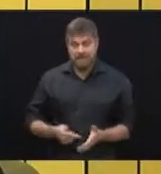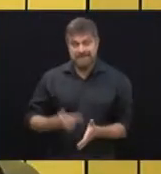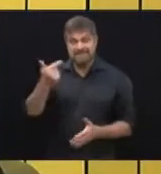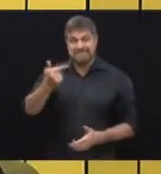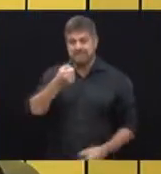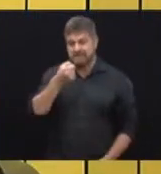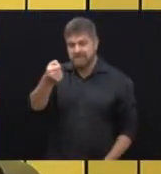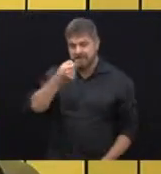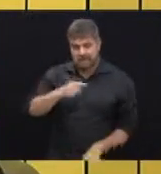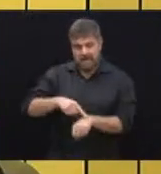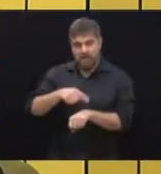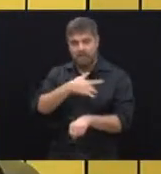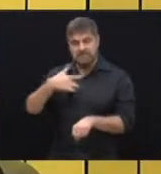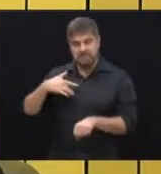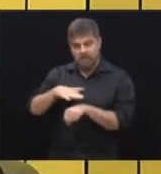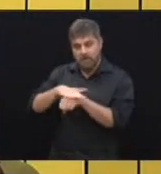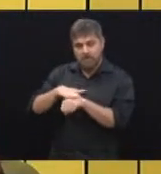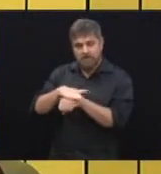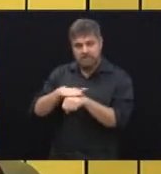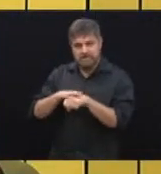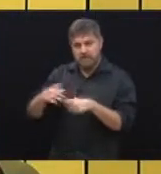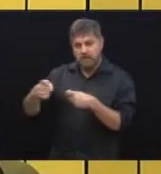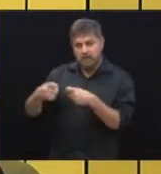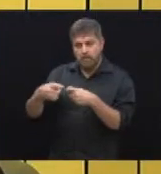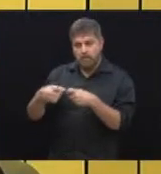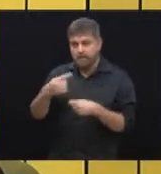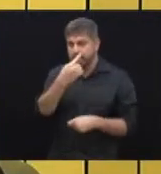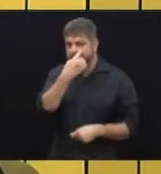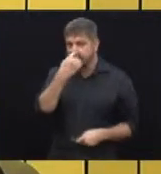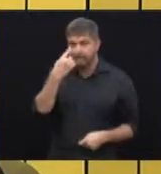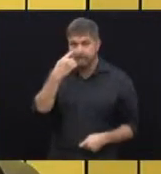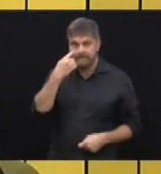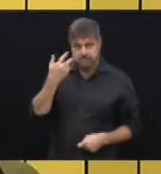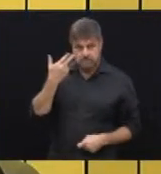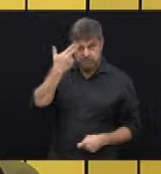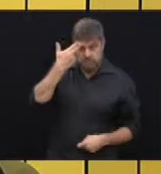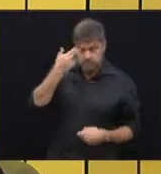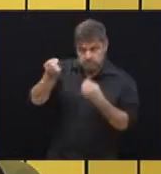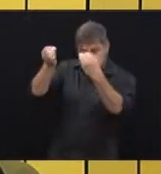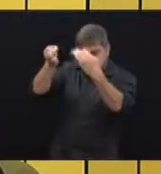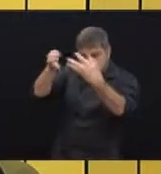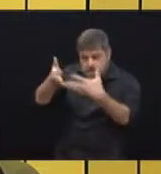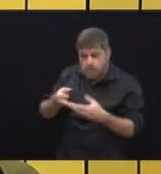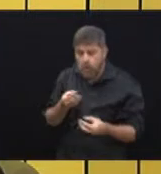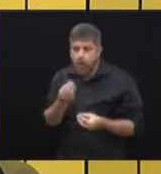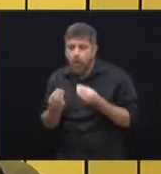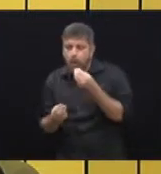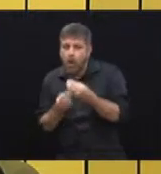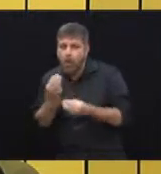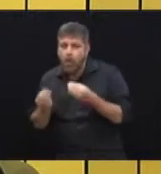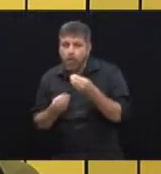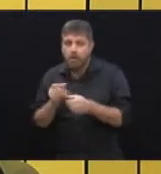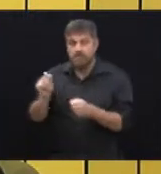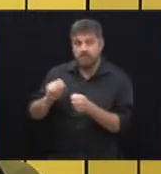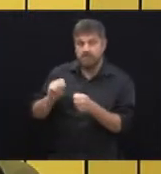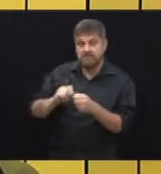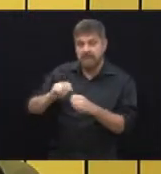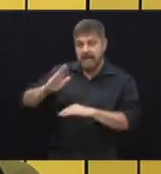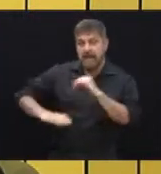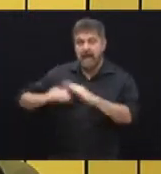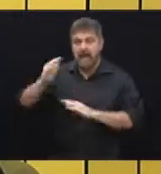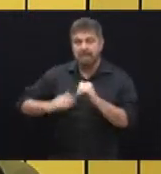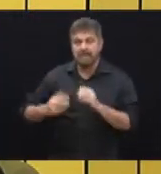Chegamos ao segundo bloco do Momento Saúde, quando conversamos com a doutora Cláudia Benetti. Ela contou, entre outras coisas, como